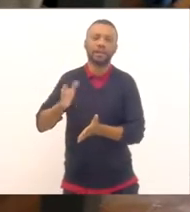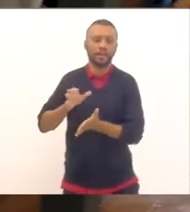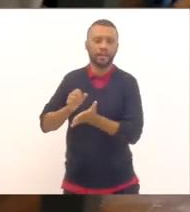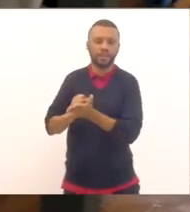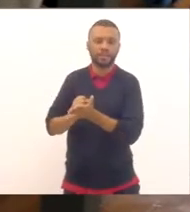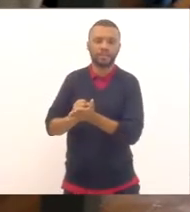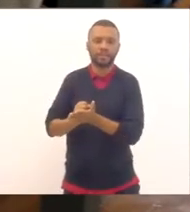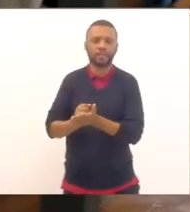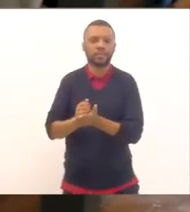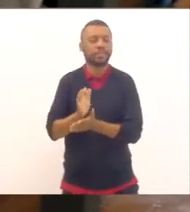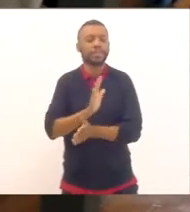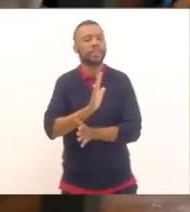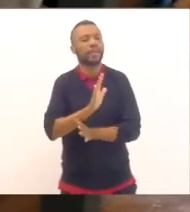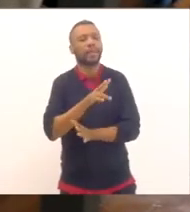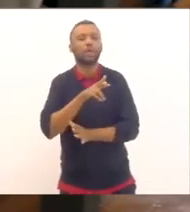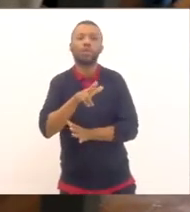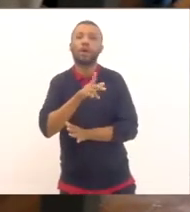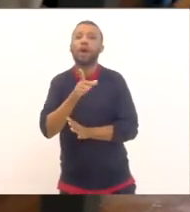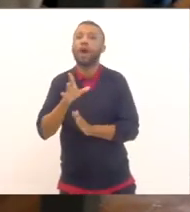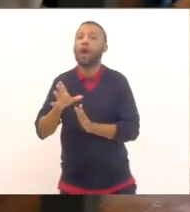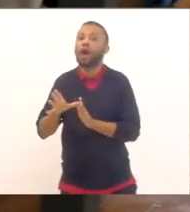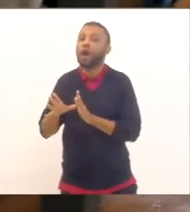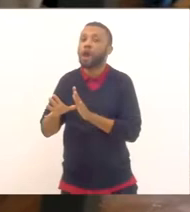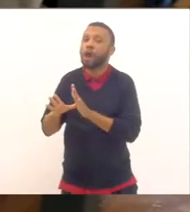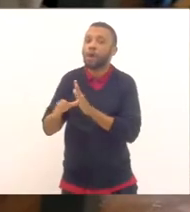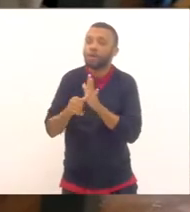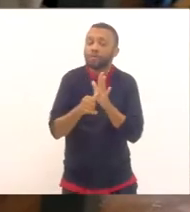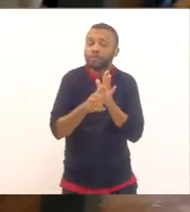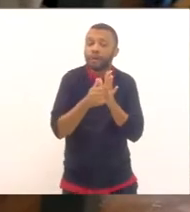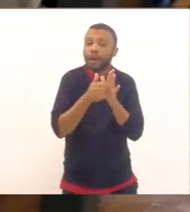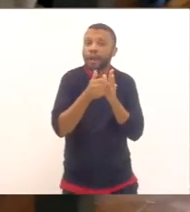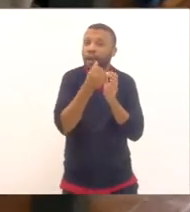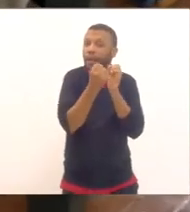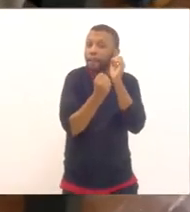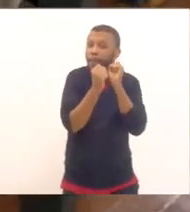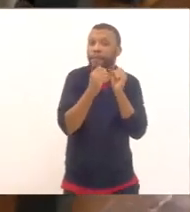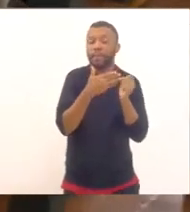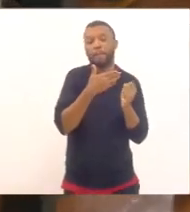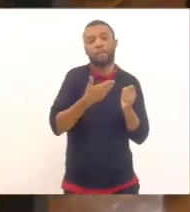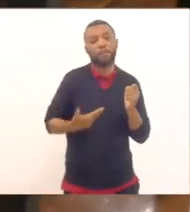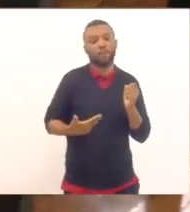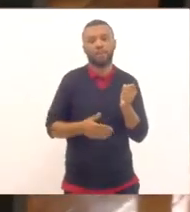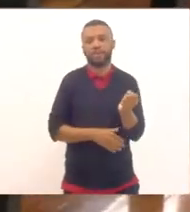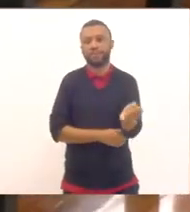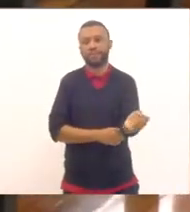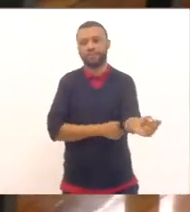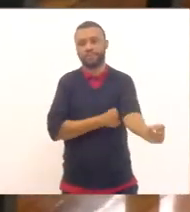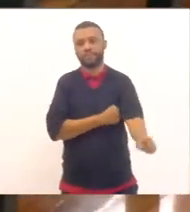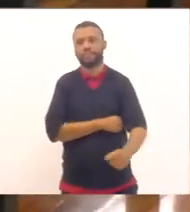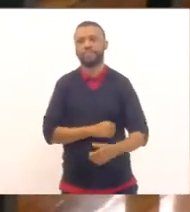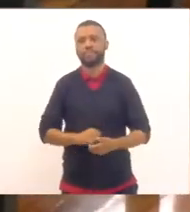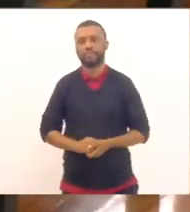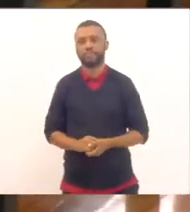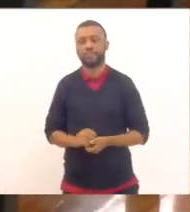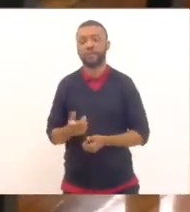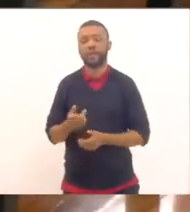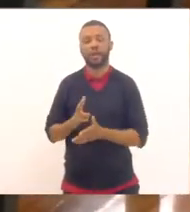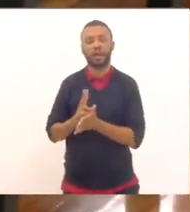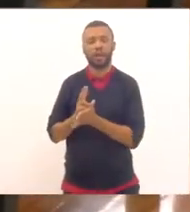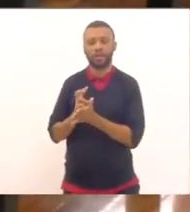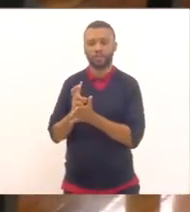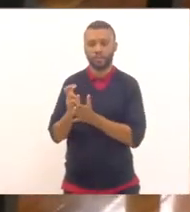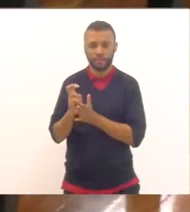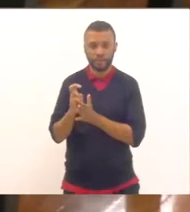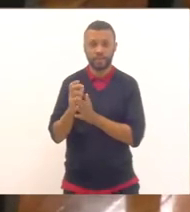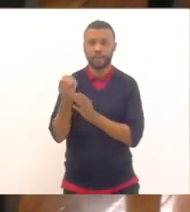e não não uso a concessionária de serviço público EA SuperVia como a SuperVia